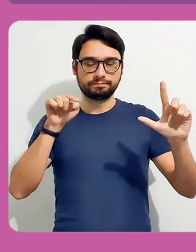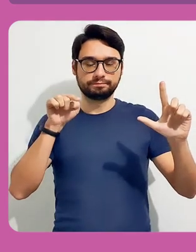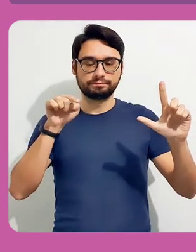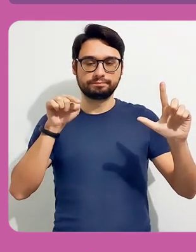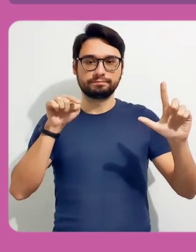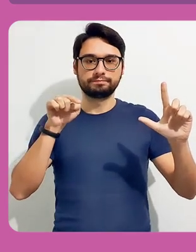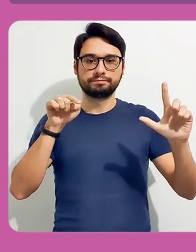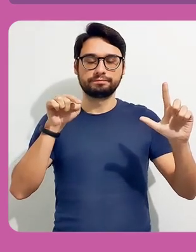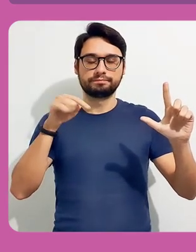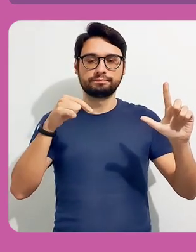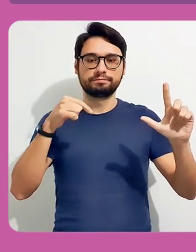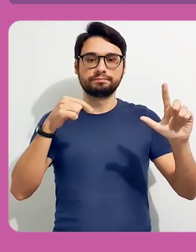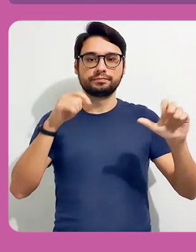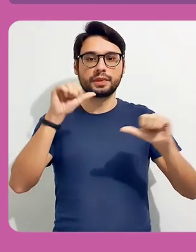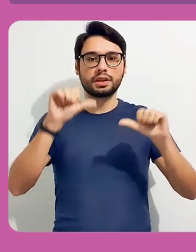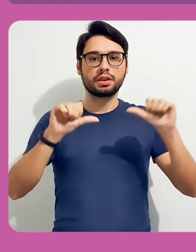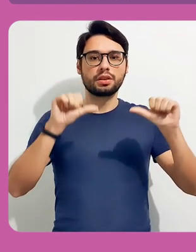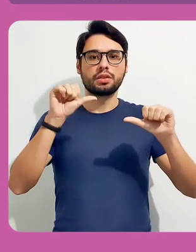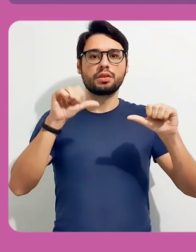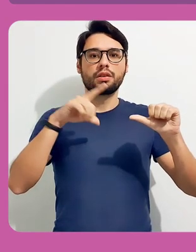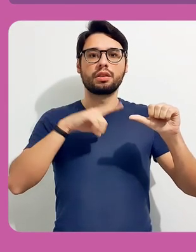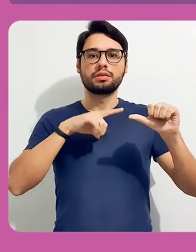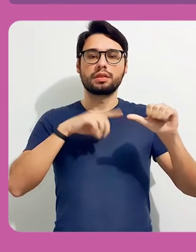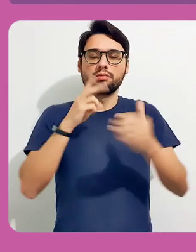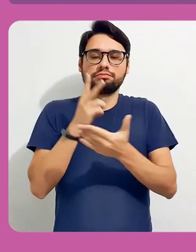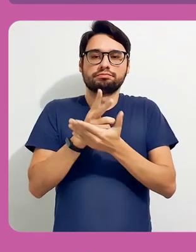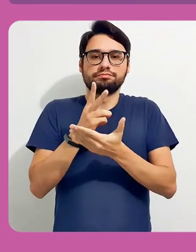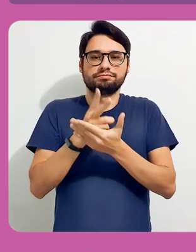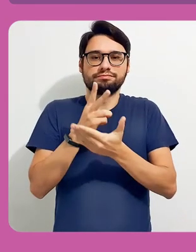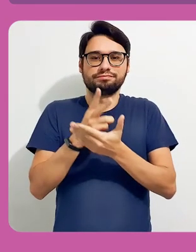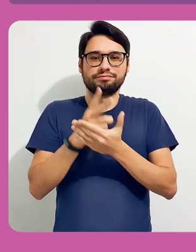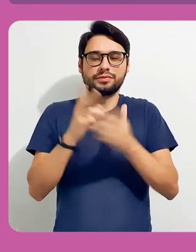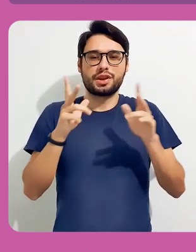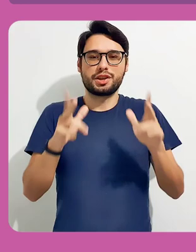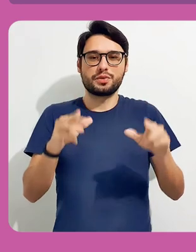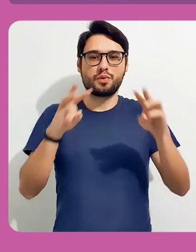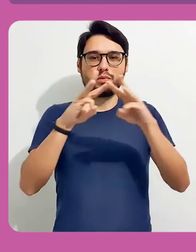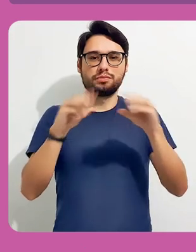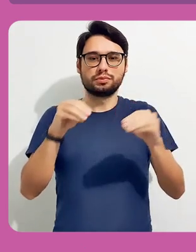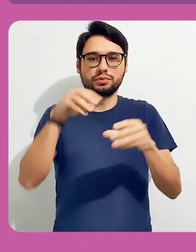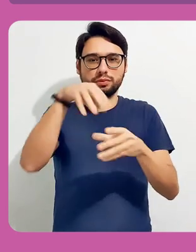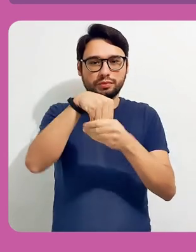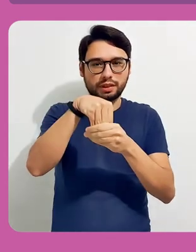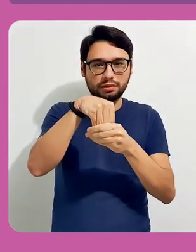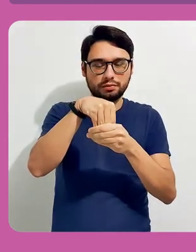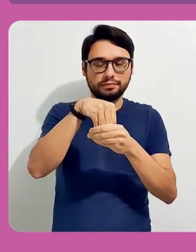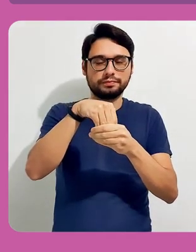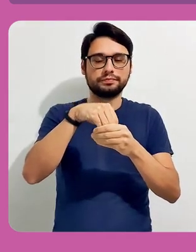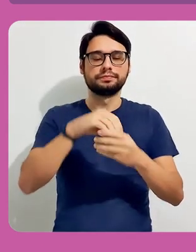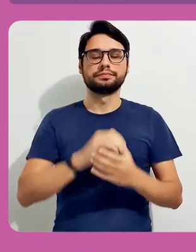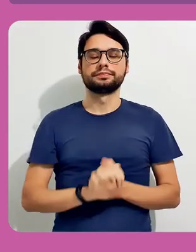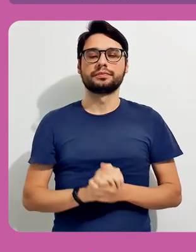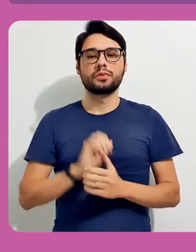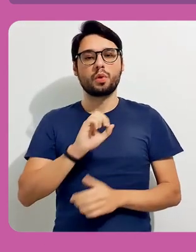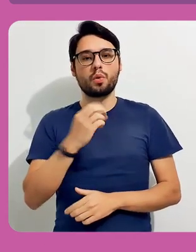questão, o que ele faz é abrir nessa mesma espaço. Ok?